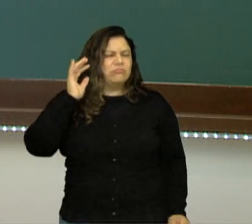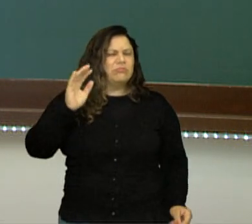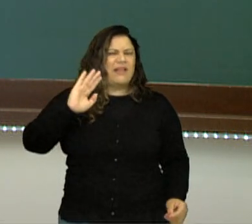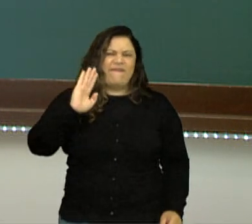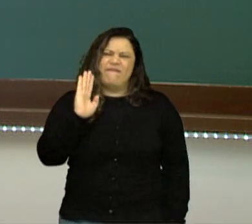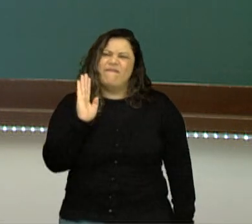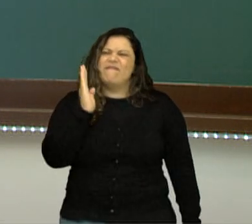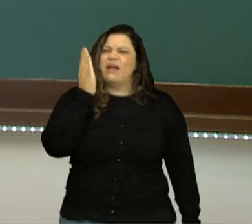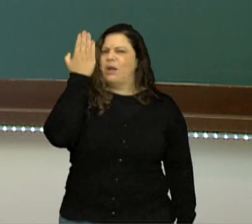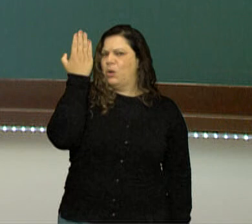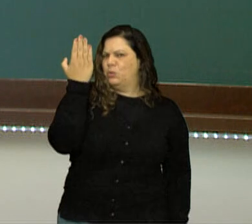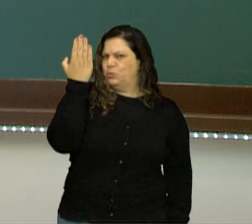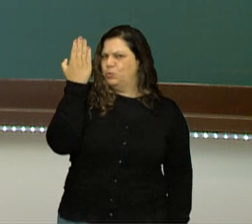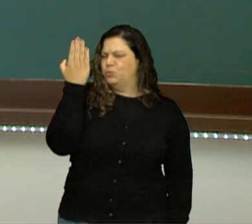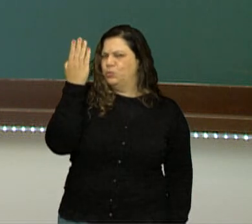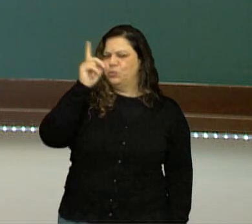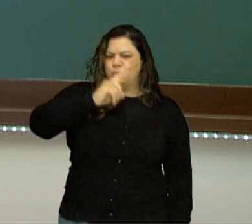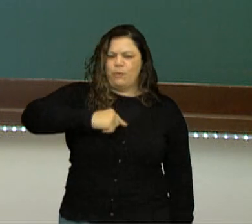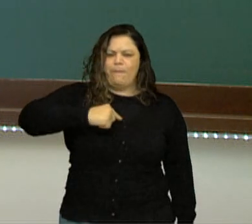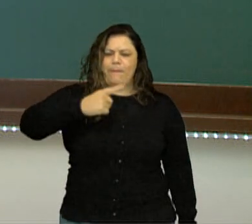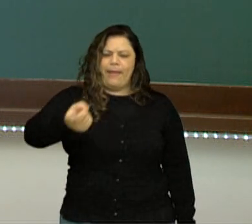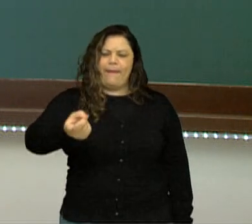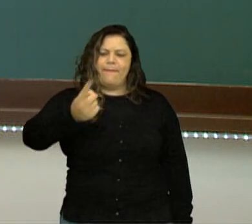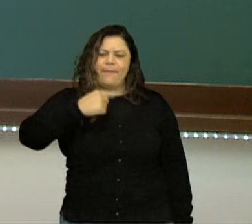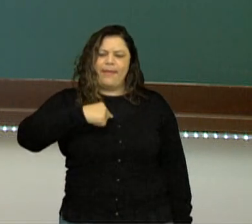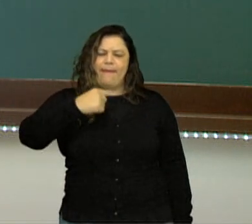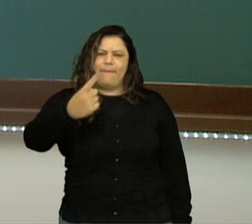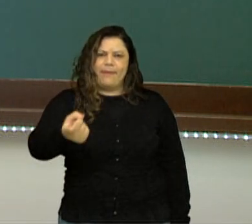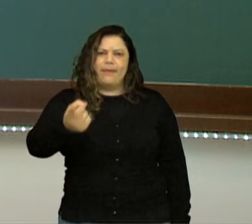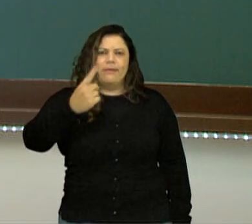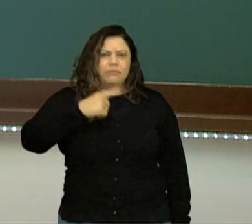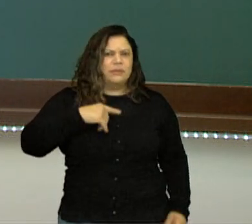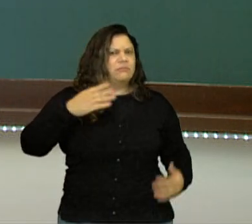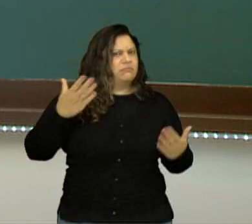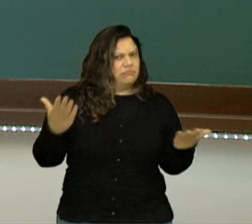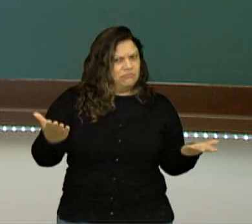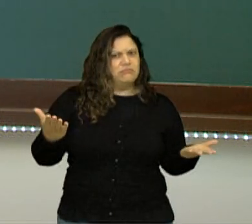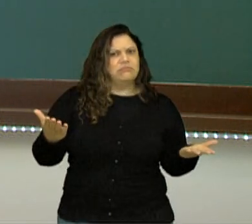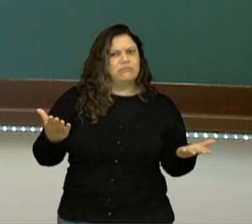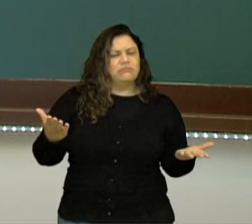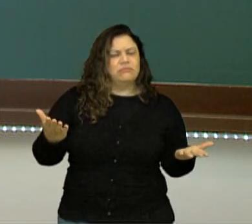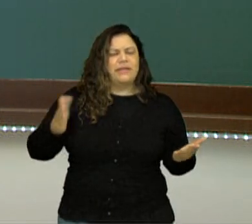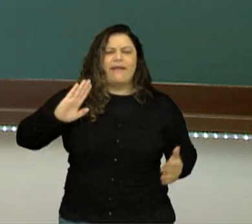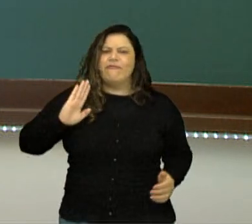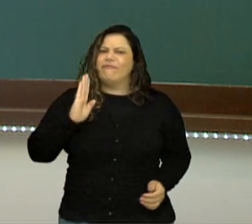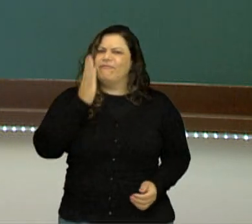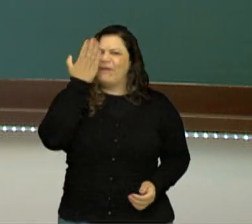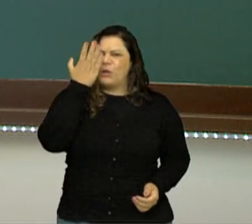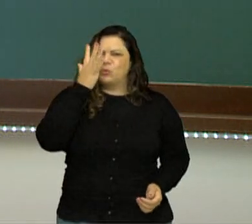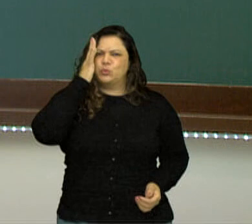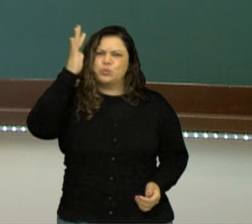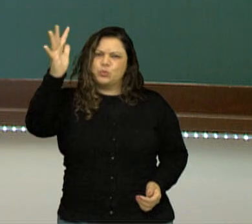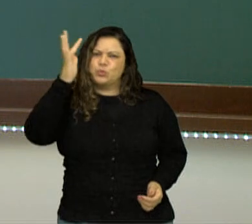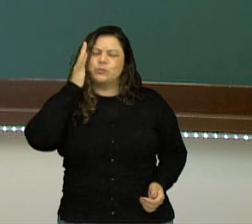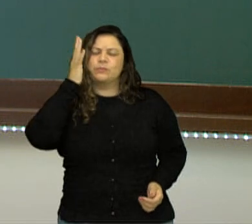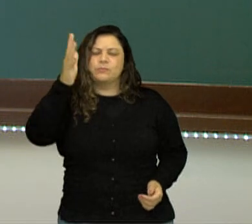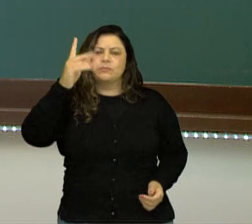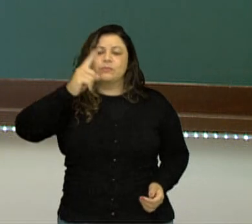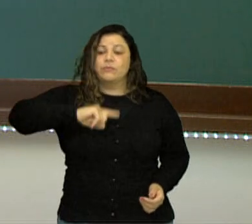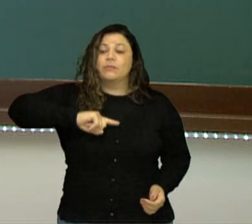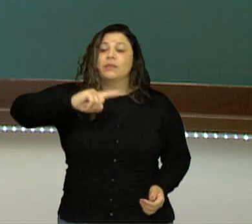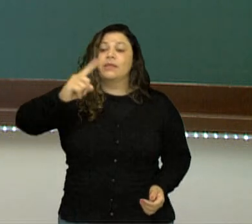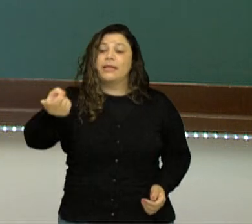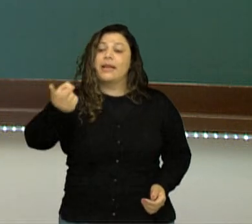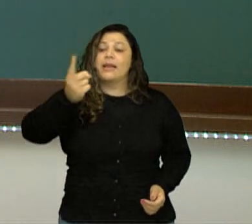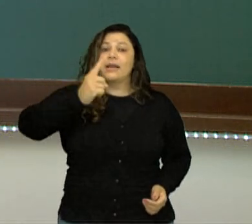aquilo que reflete, é o que retorna, é a voz reflexiva. Então os pronominais eles são falsos reflexivos, eles induzem